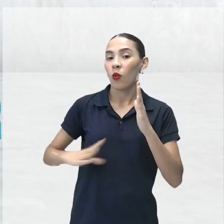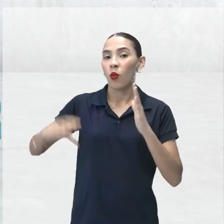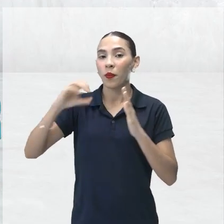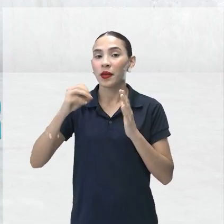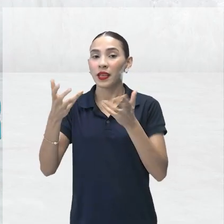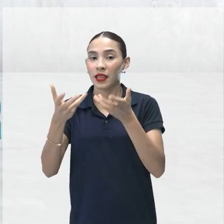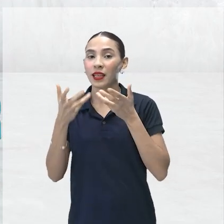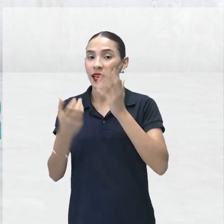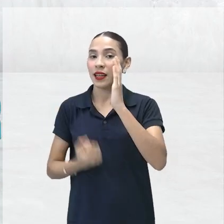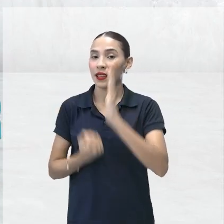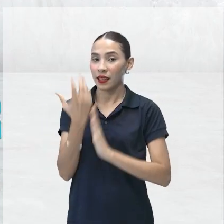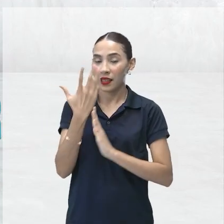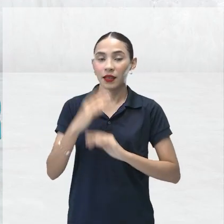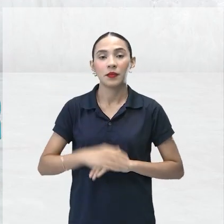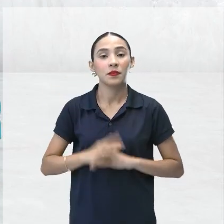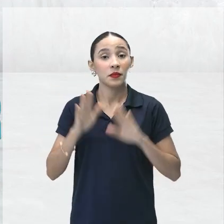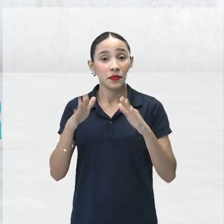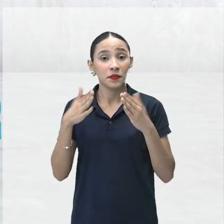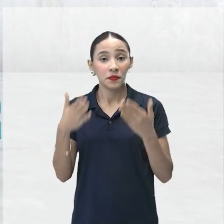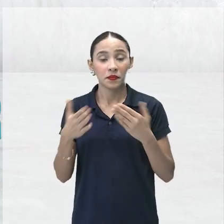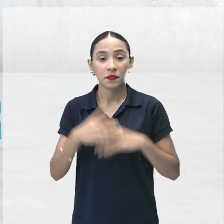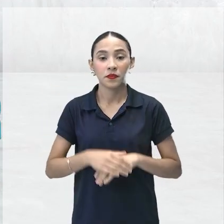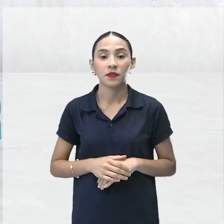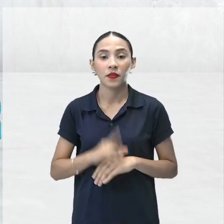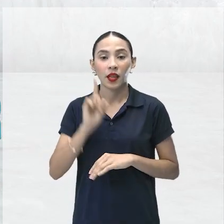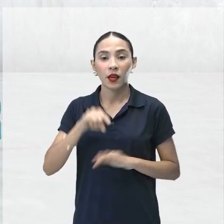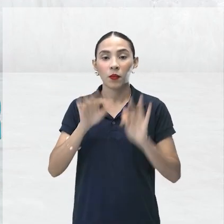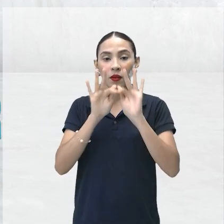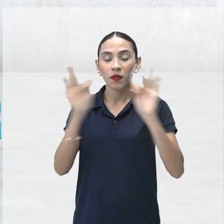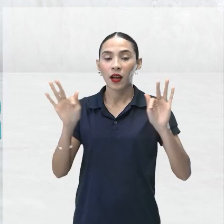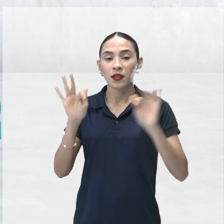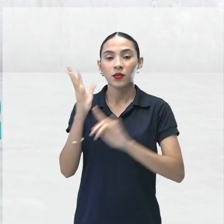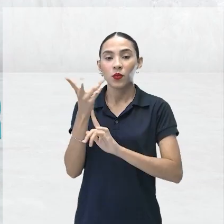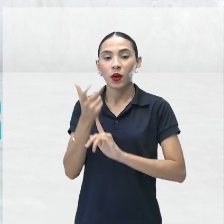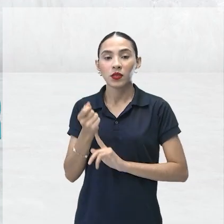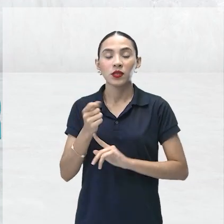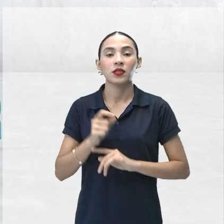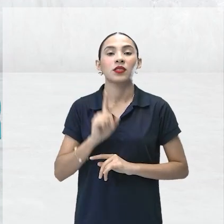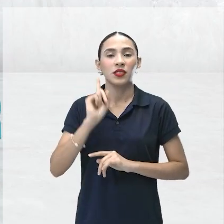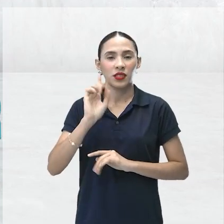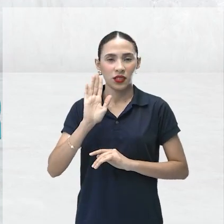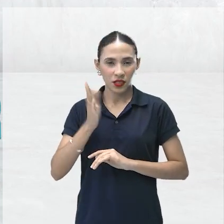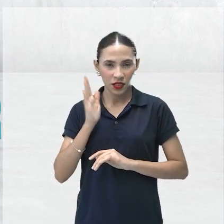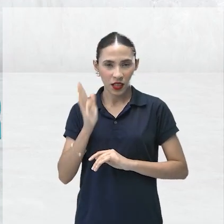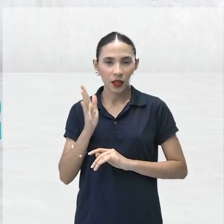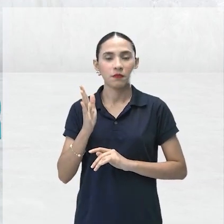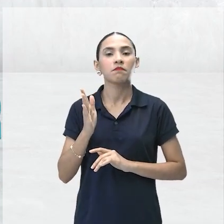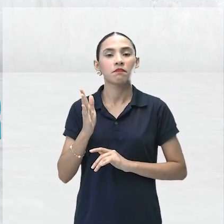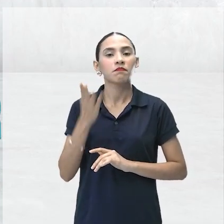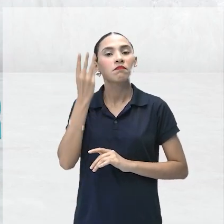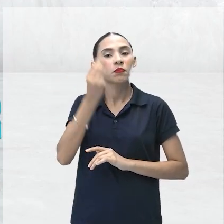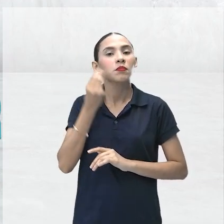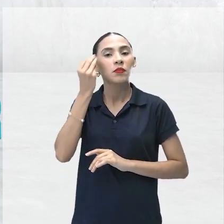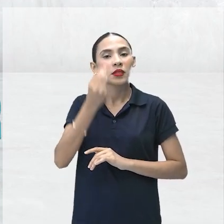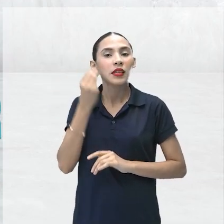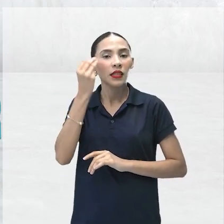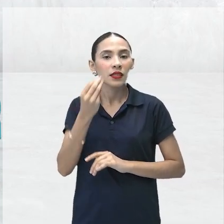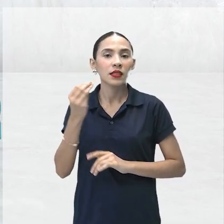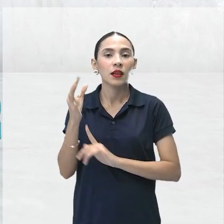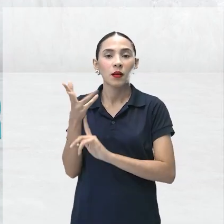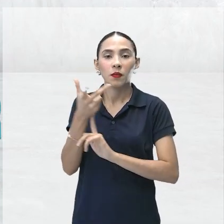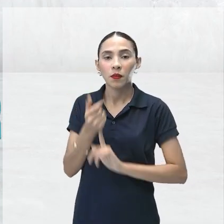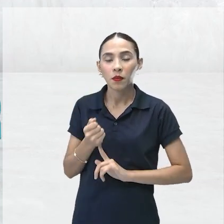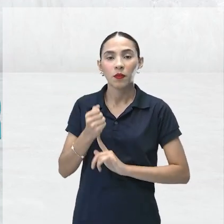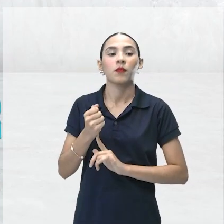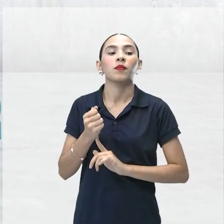quer criar. Então, é uma frase de um artista que já fazia parte de um movimento artístico,